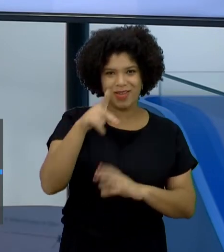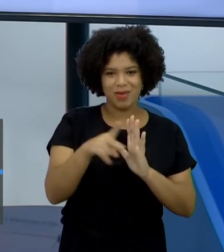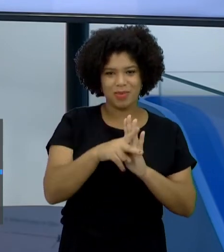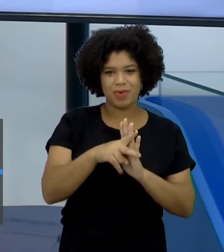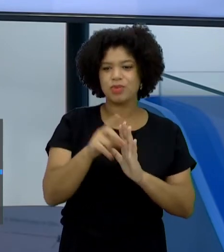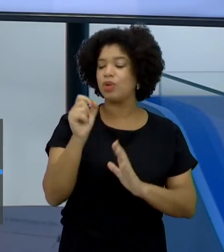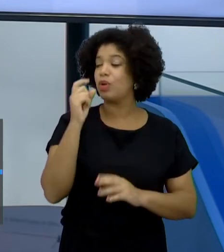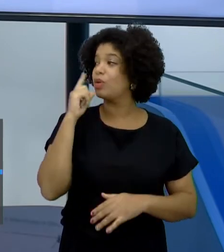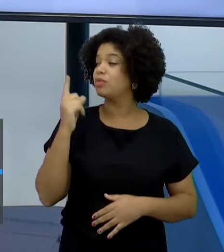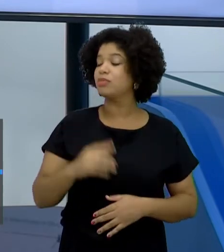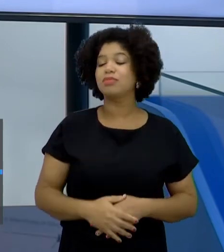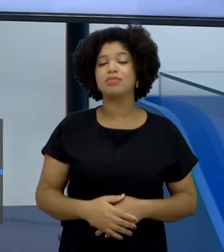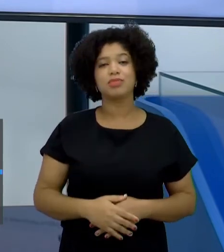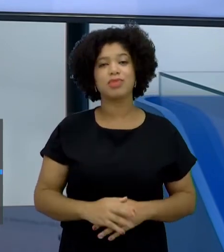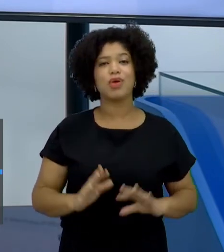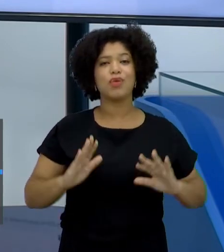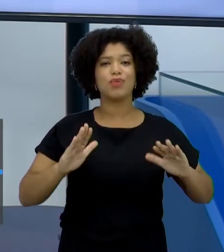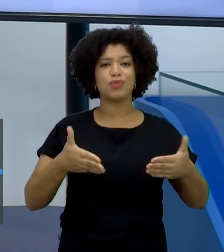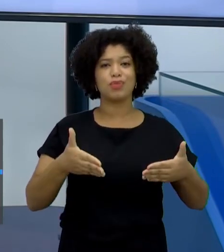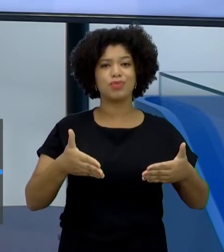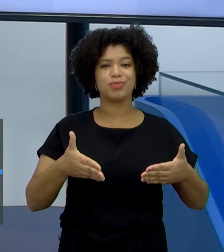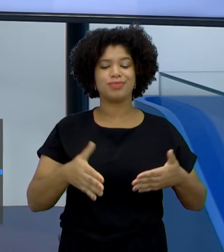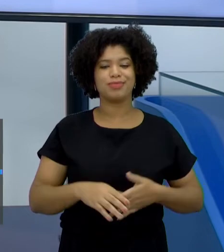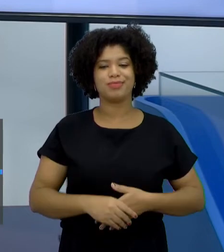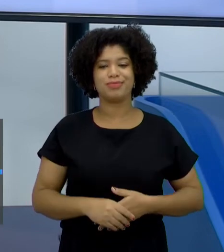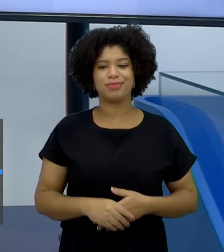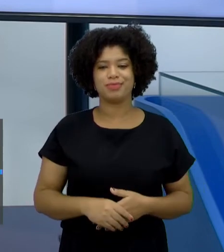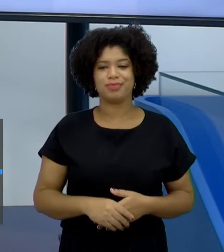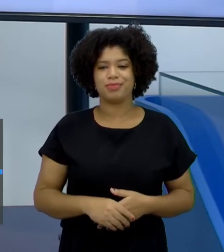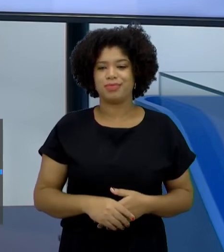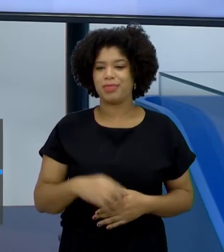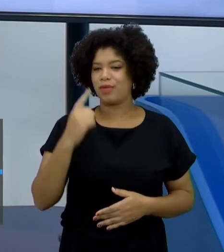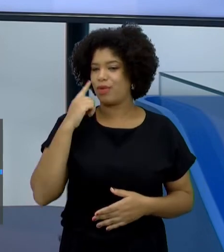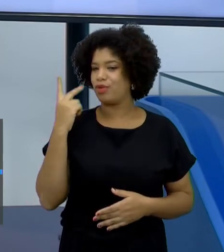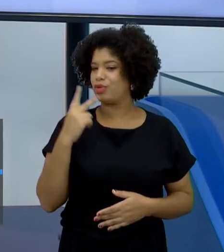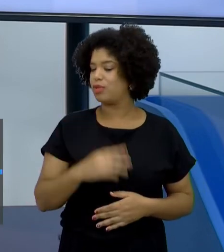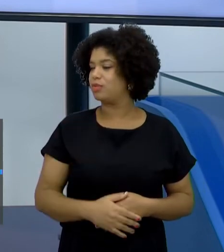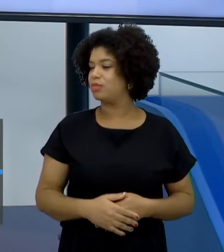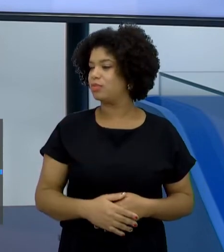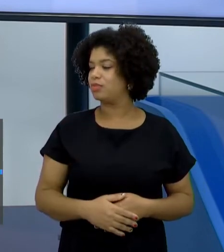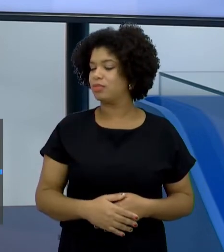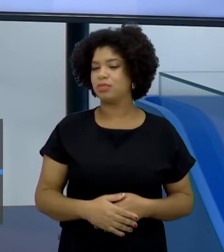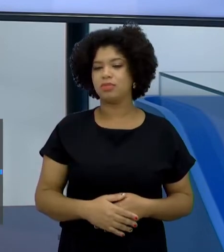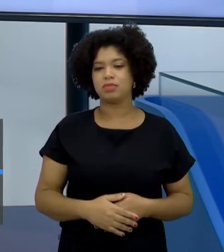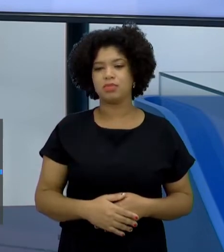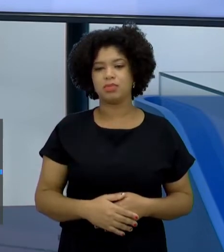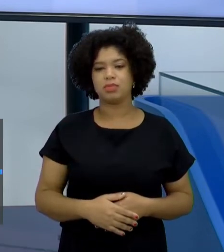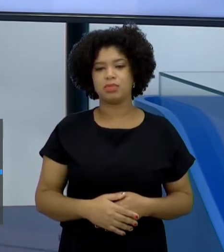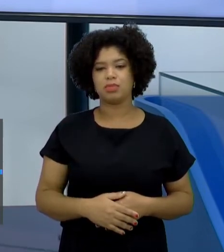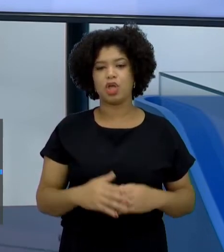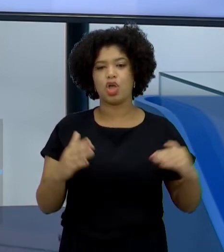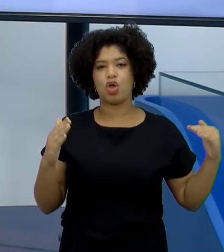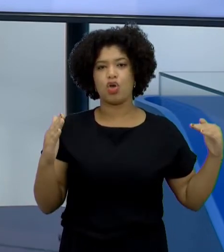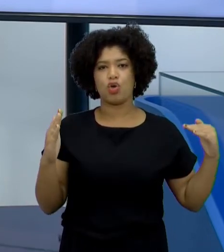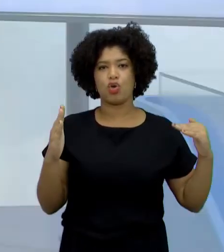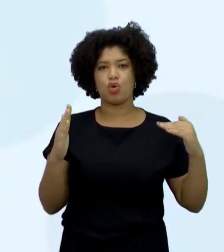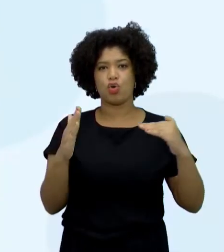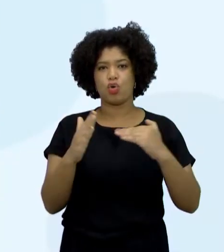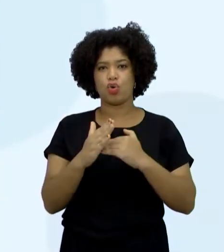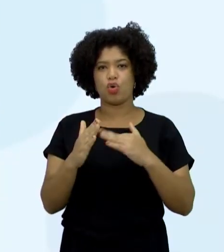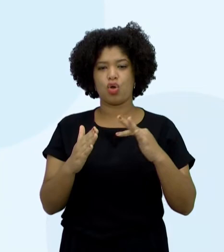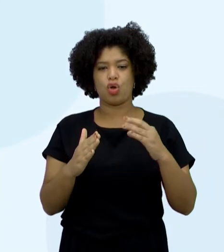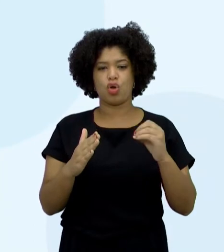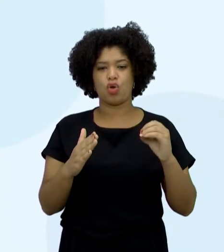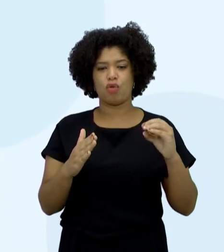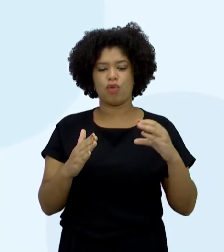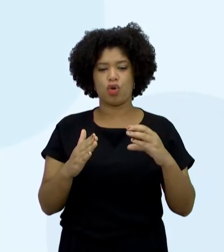paralelo e foco. Ó, paralelo e foco. Paralelo e foco. É uma propriedade